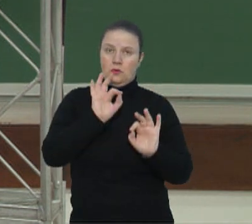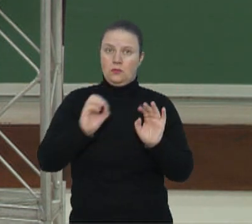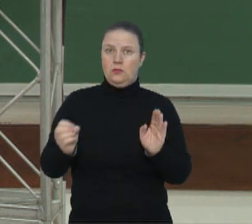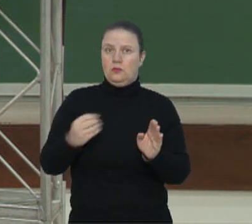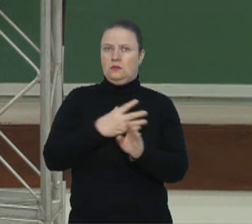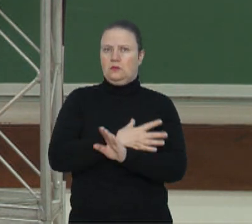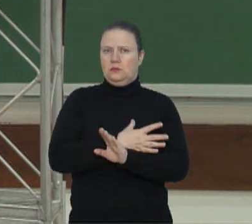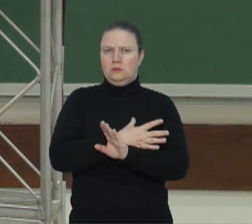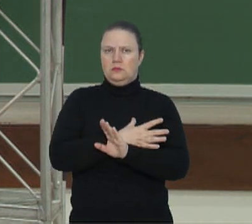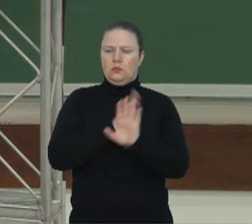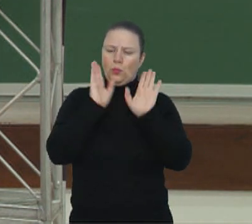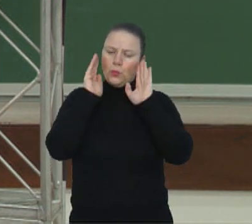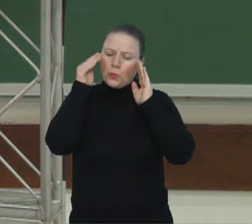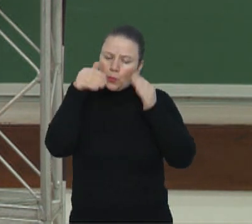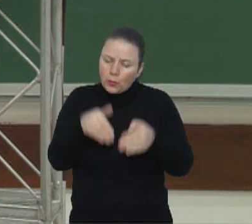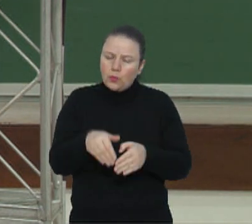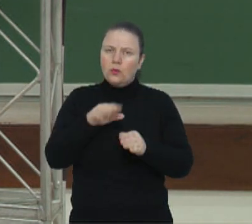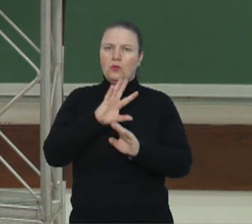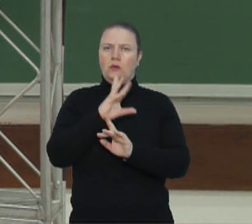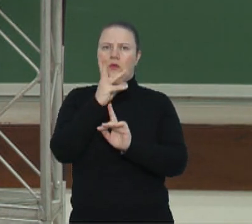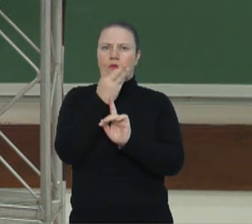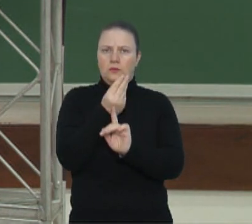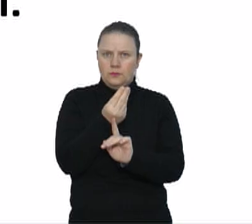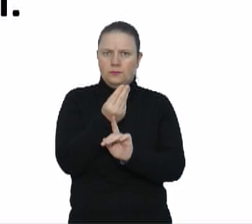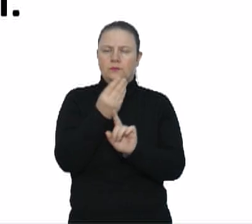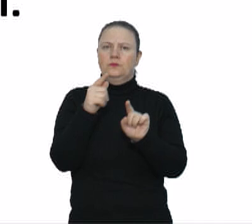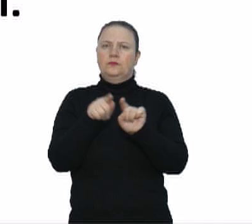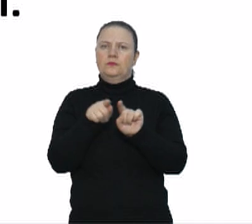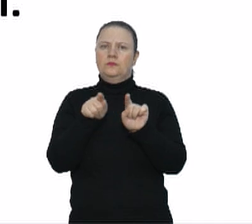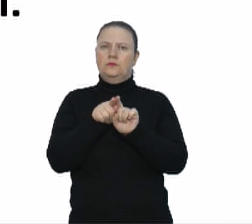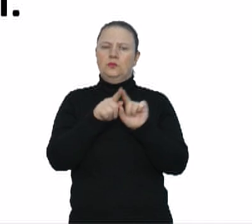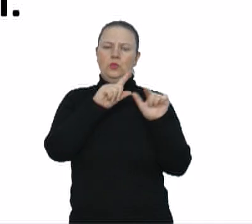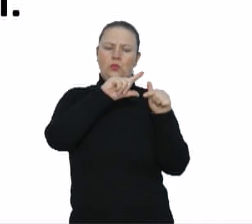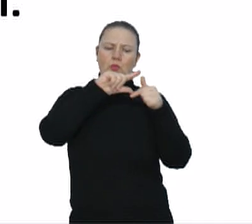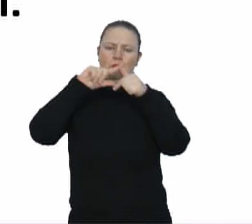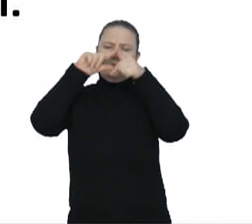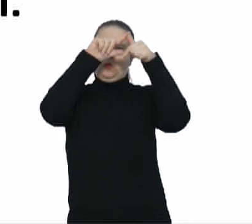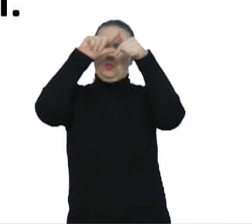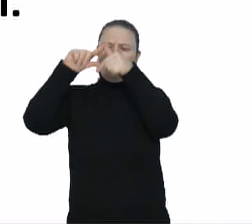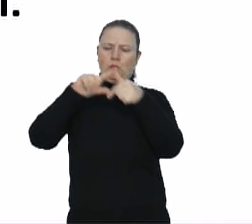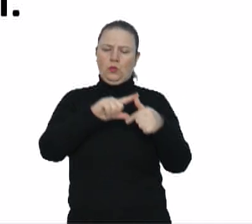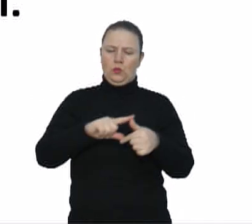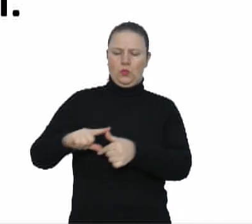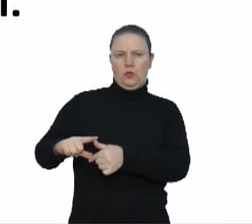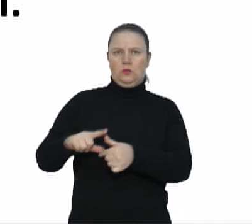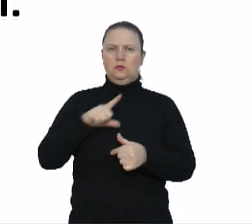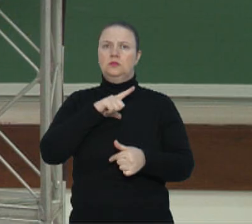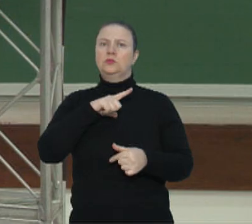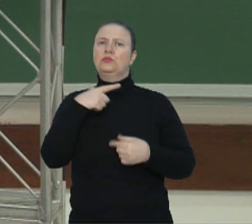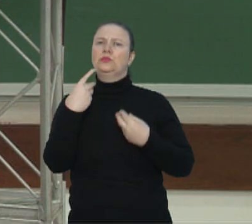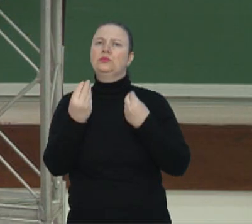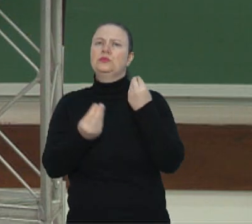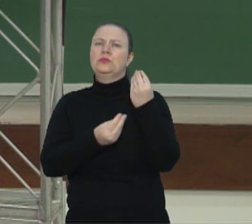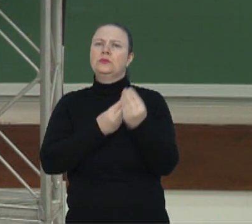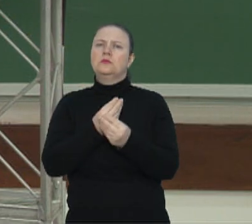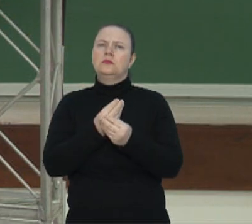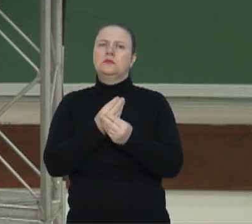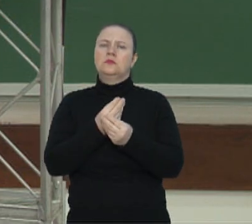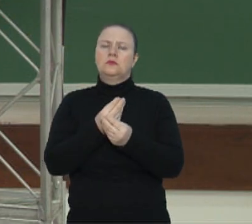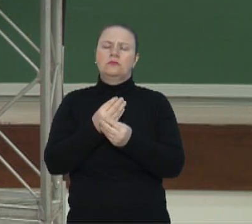Então, o cubismo, ele tinha a fragmentação, a decomposição e a geometrização das formas